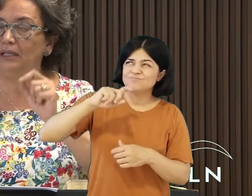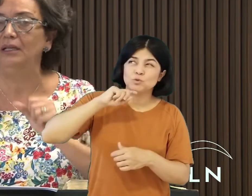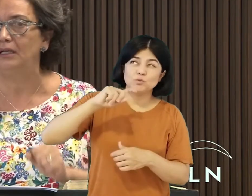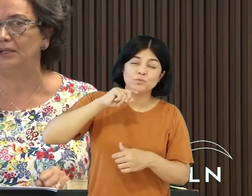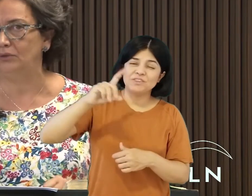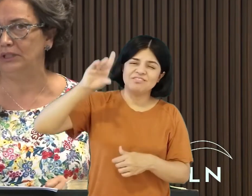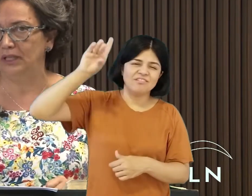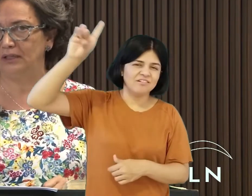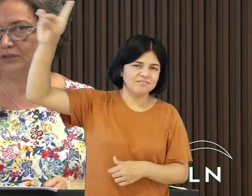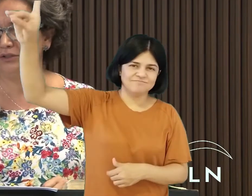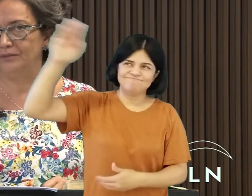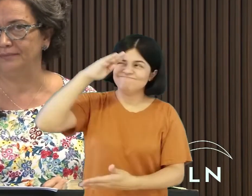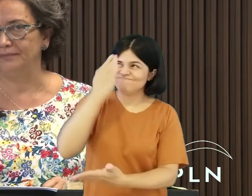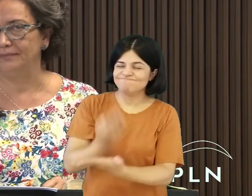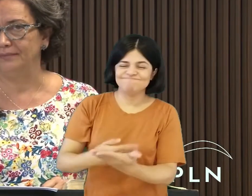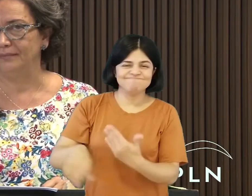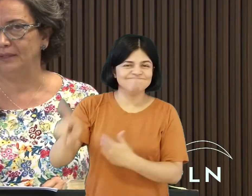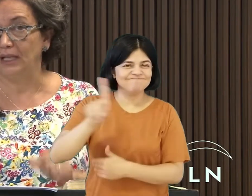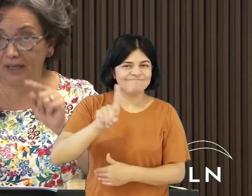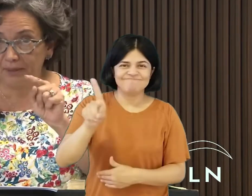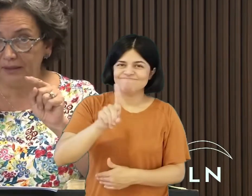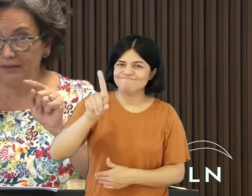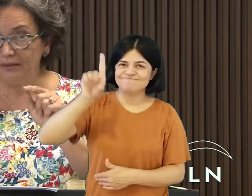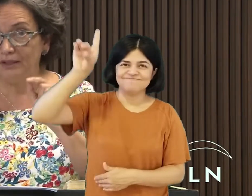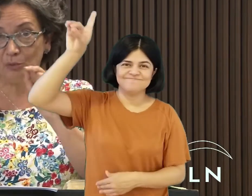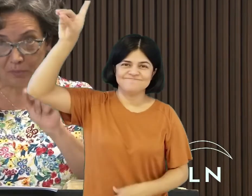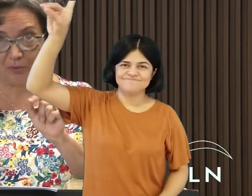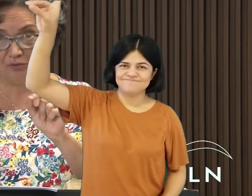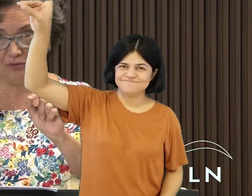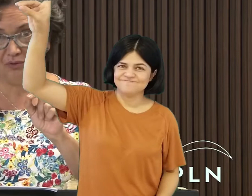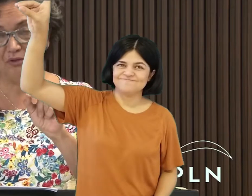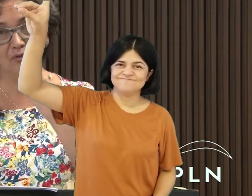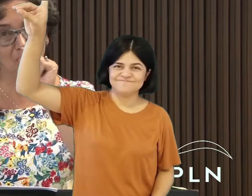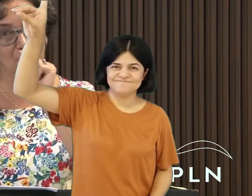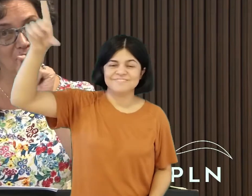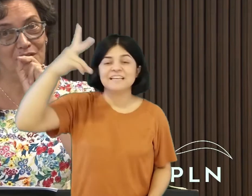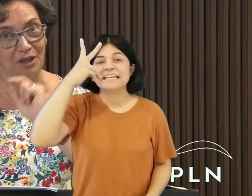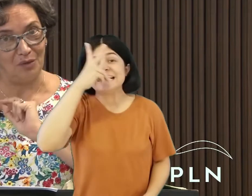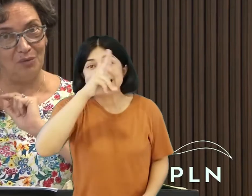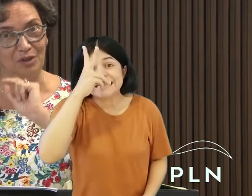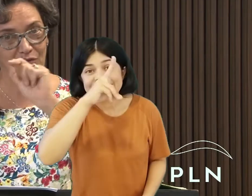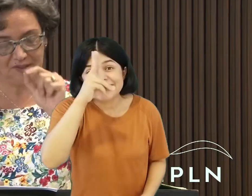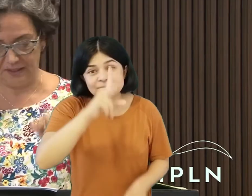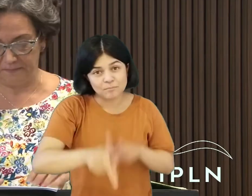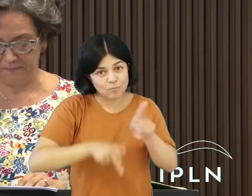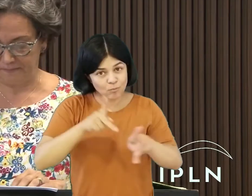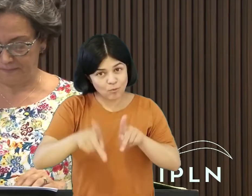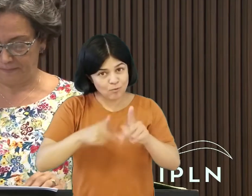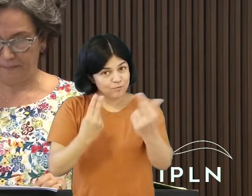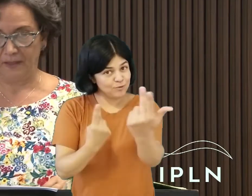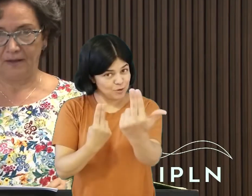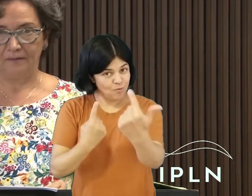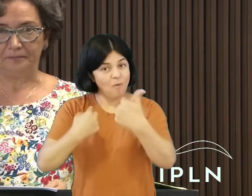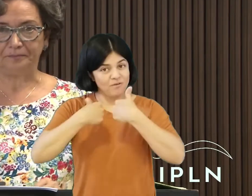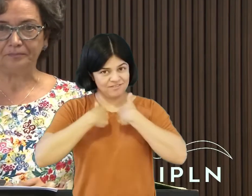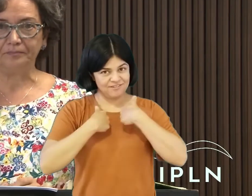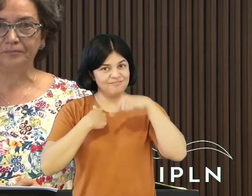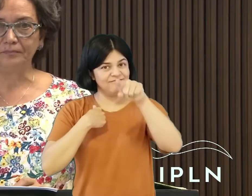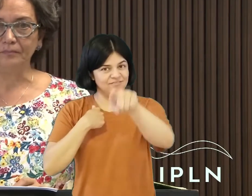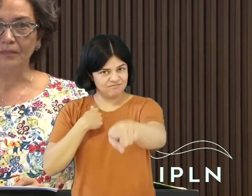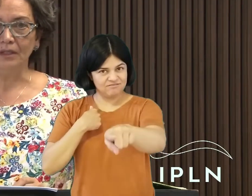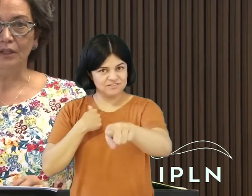e incredulidade. Lembra que o povo somos eu e você.